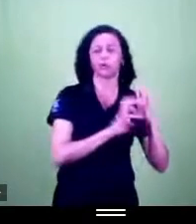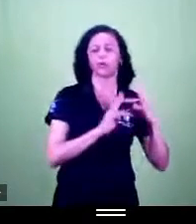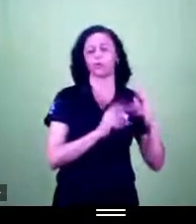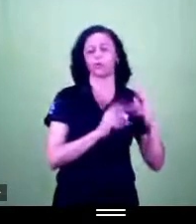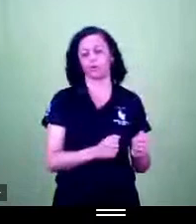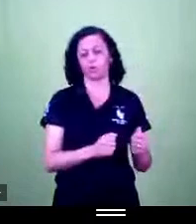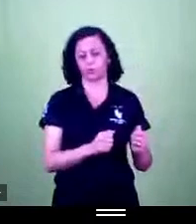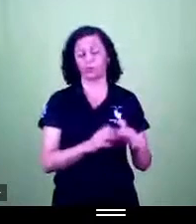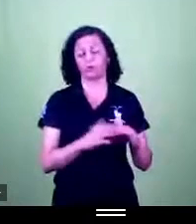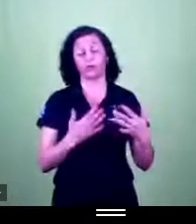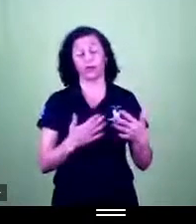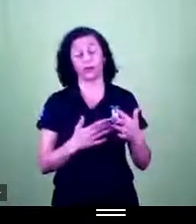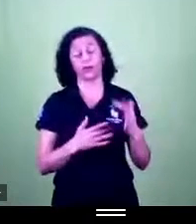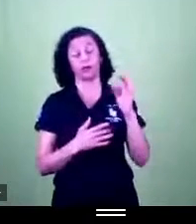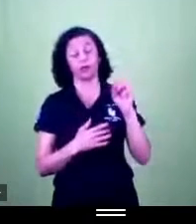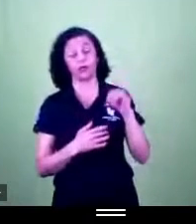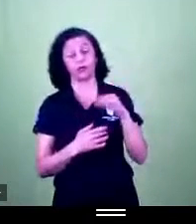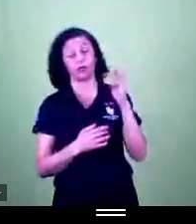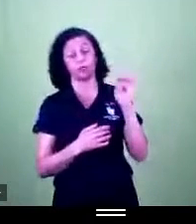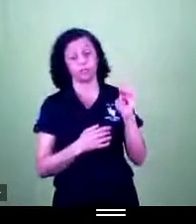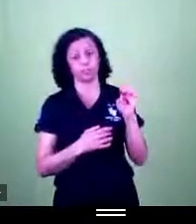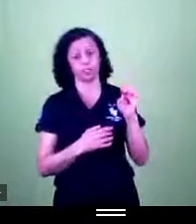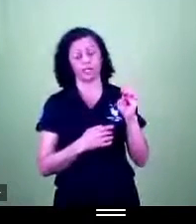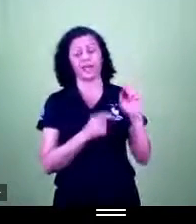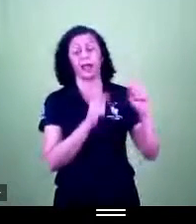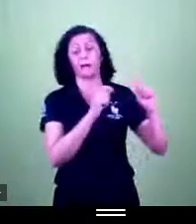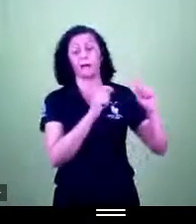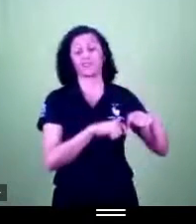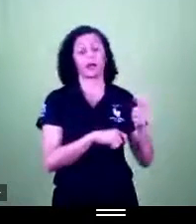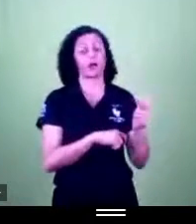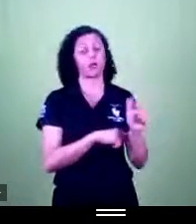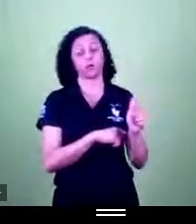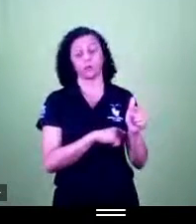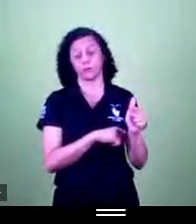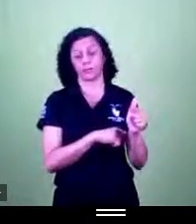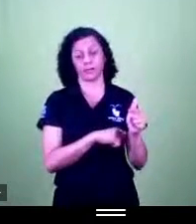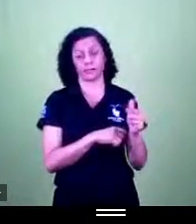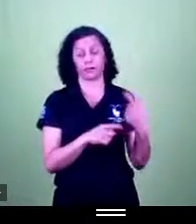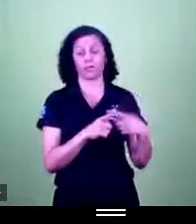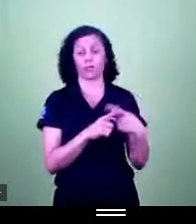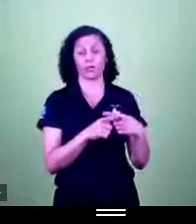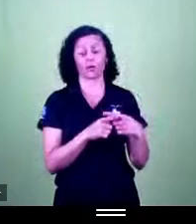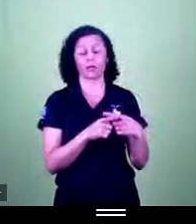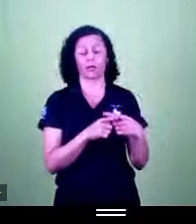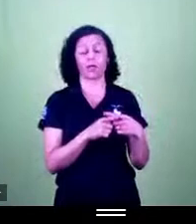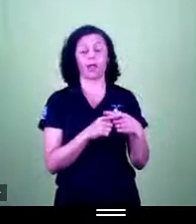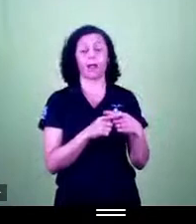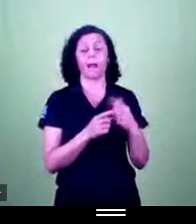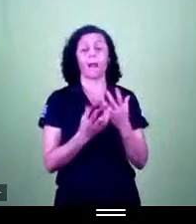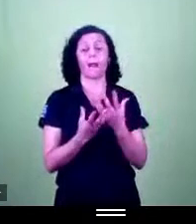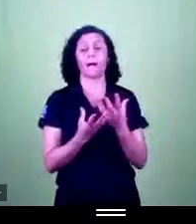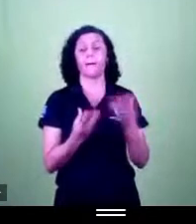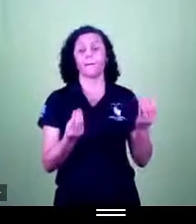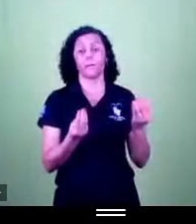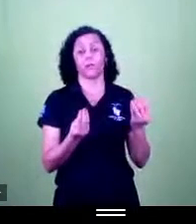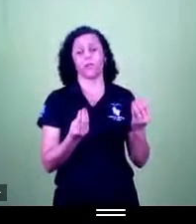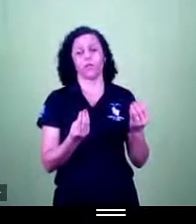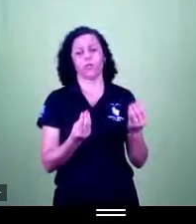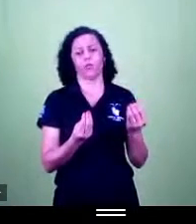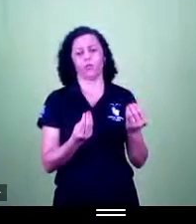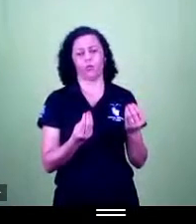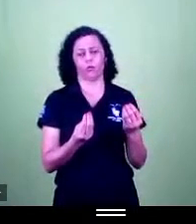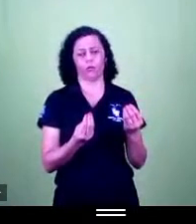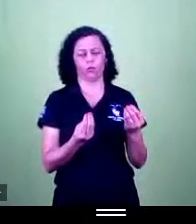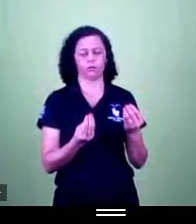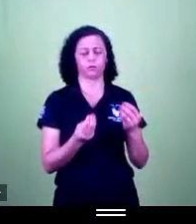minha fonte de tensão não for capaz de suprir toda aquela demanda que o sistema está exigindo, a tensão vai caindo,